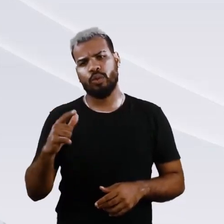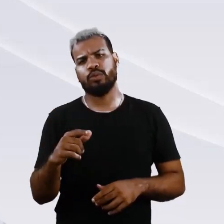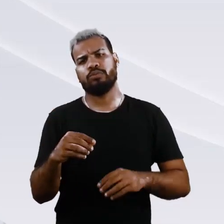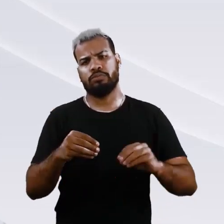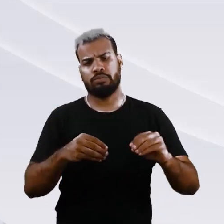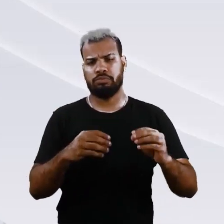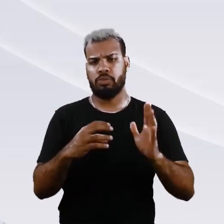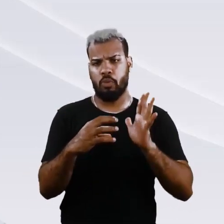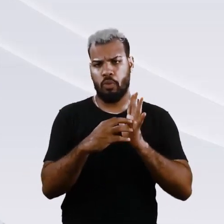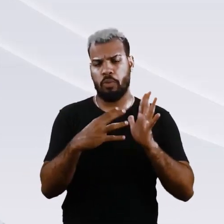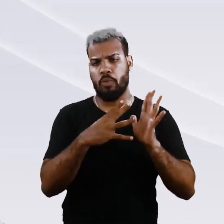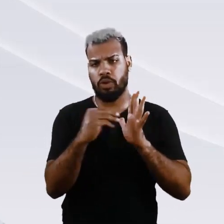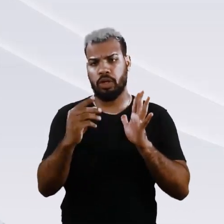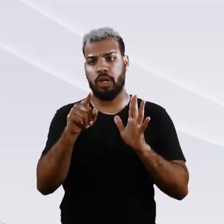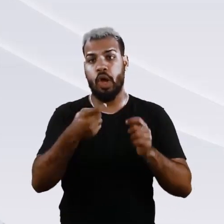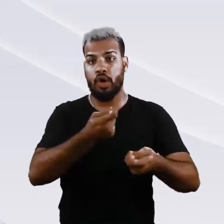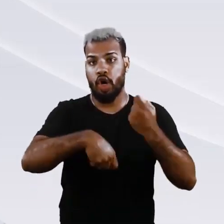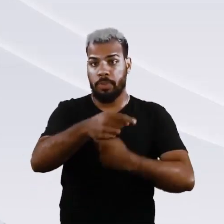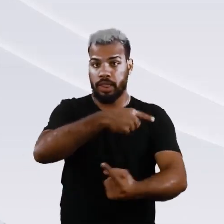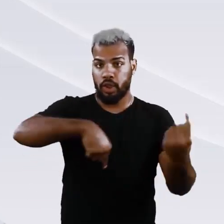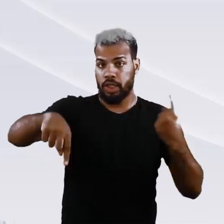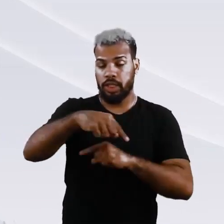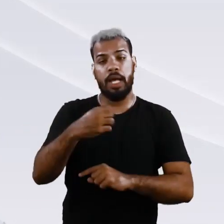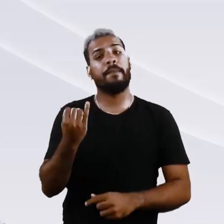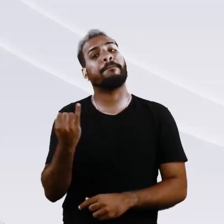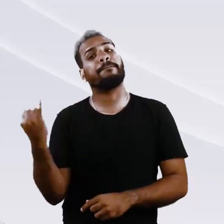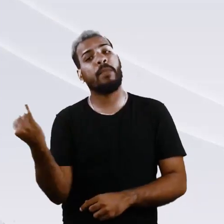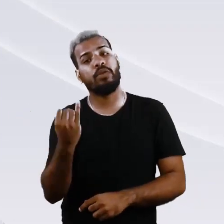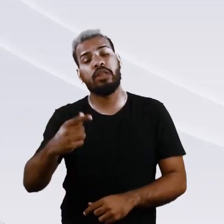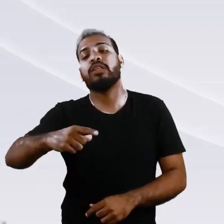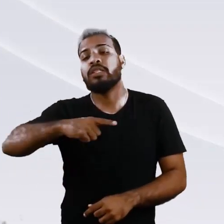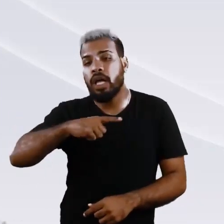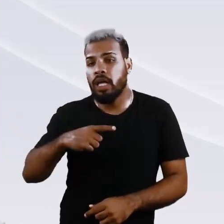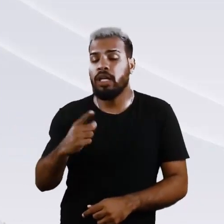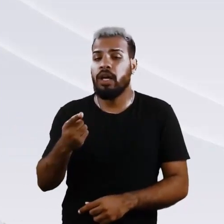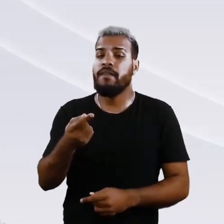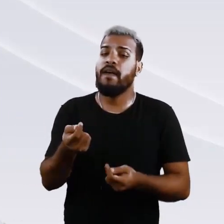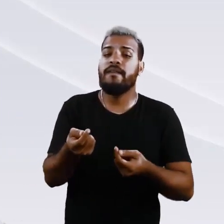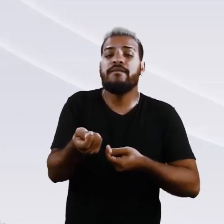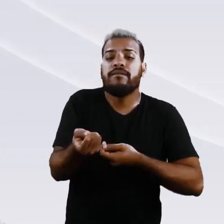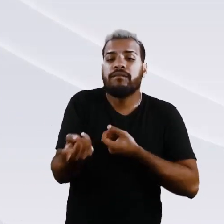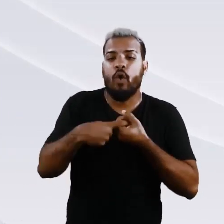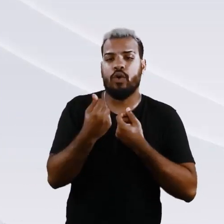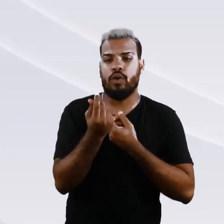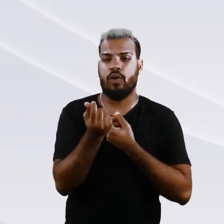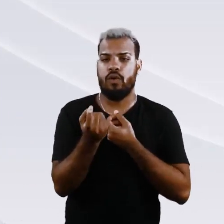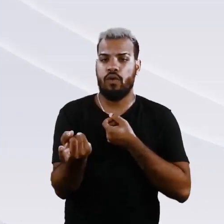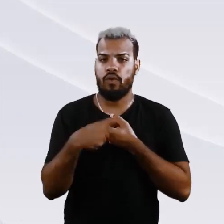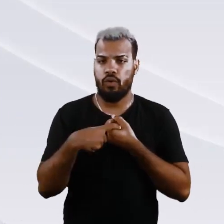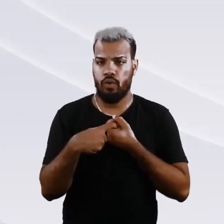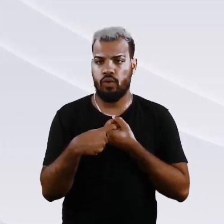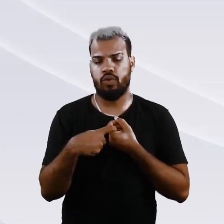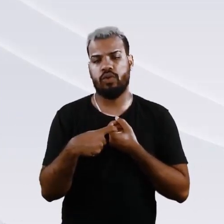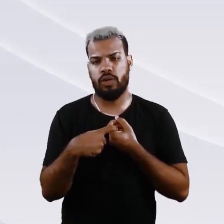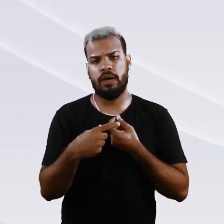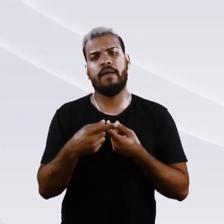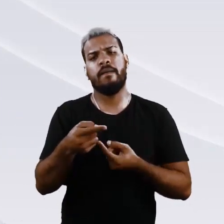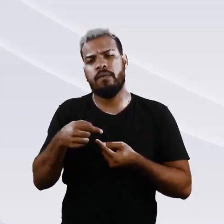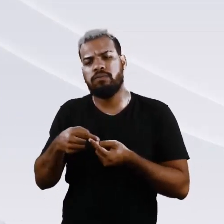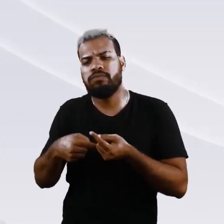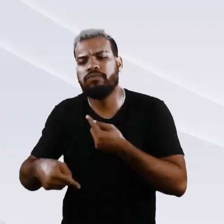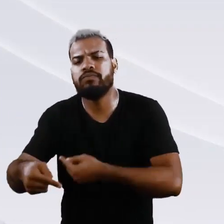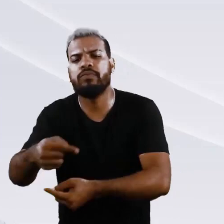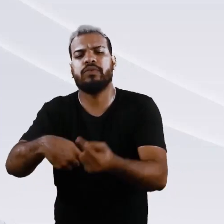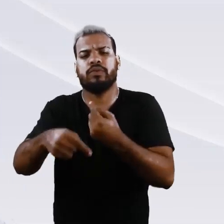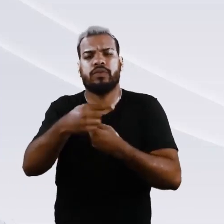de outros modelos, né, de economia, é que na economia circular é importante que se haja o benefício financeiro. É importante que